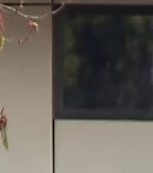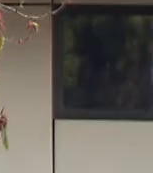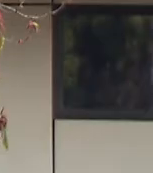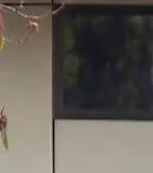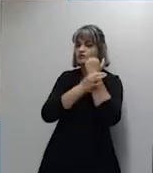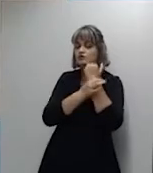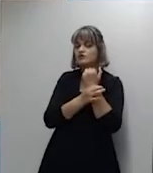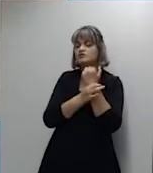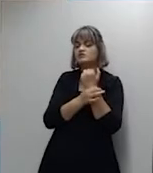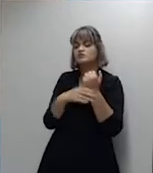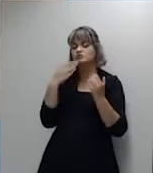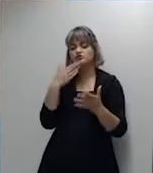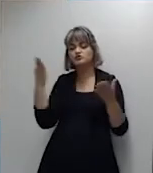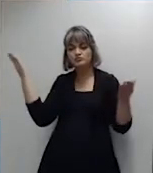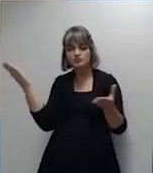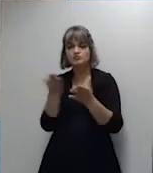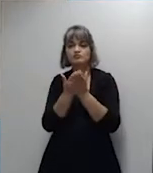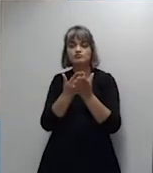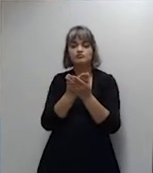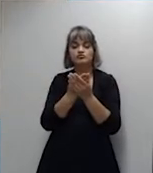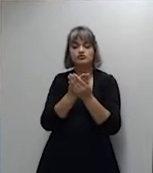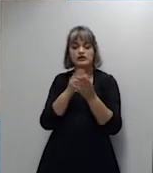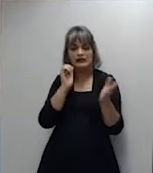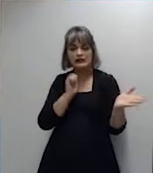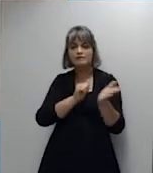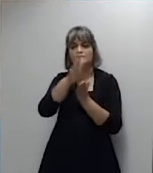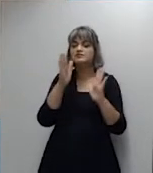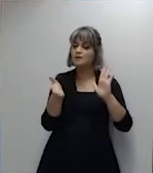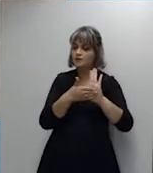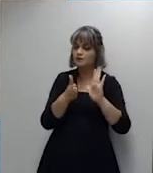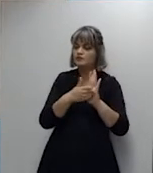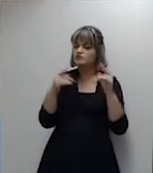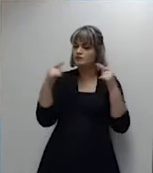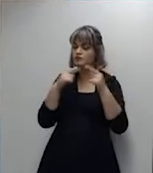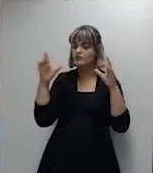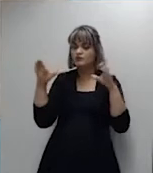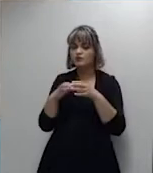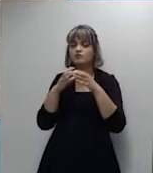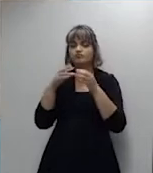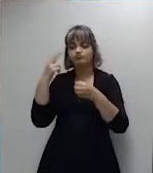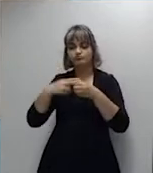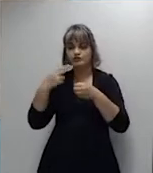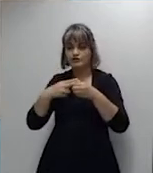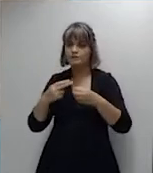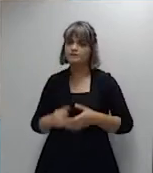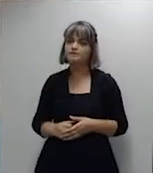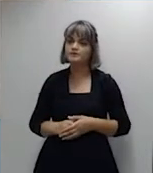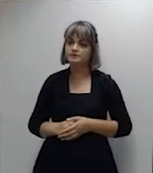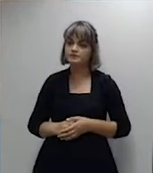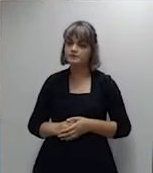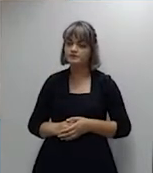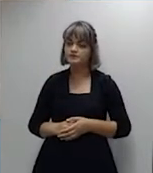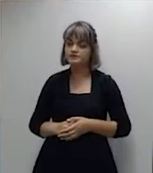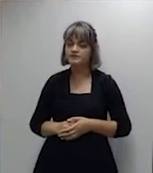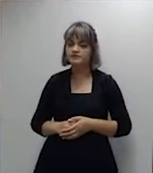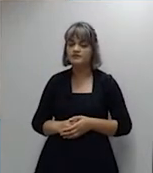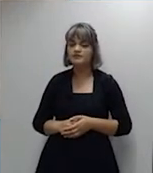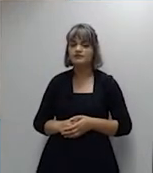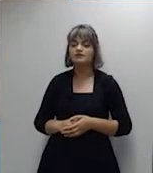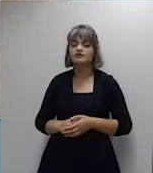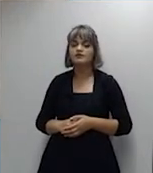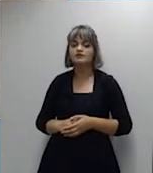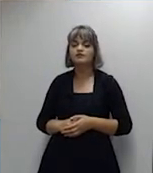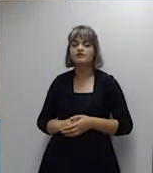pública não cabe ao judiciário aplicar penalidade diversa ao acompanhar o entendimento do relator